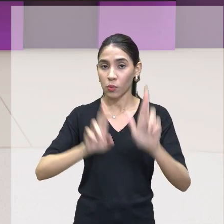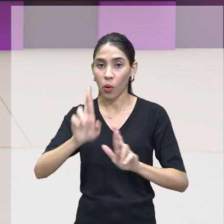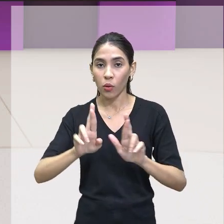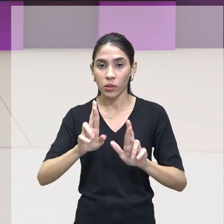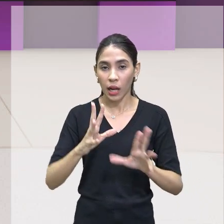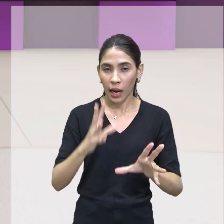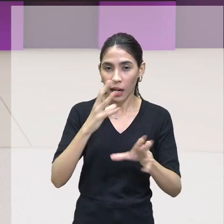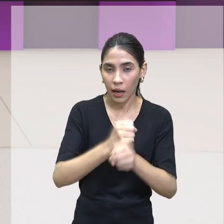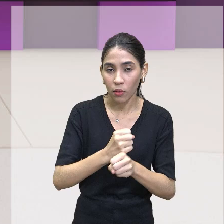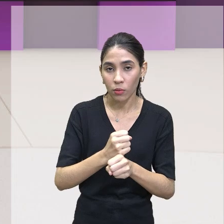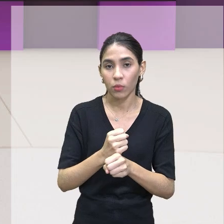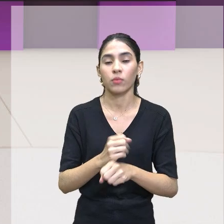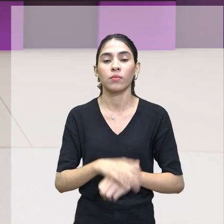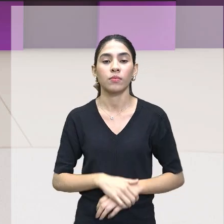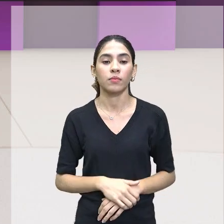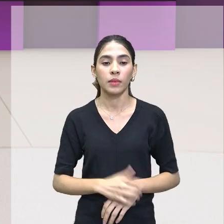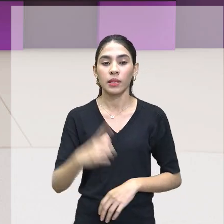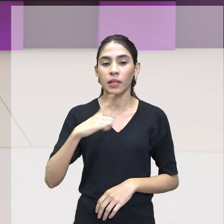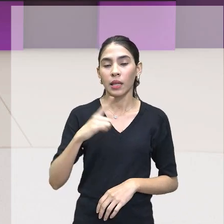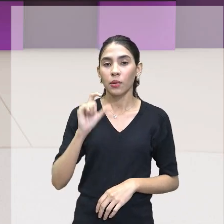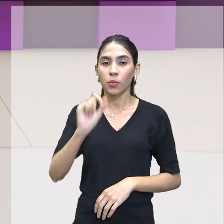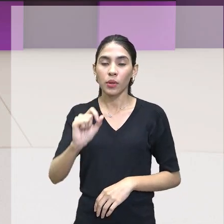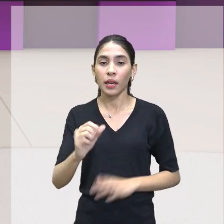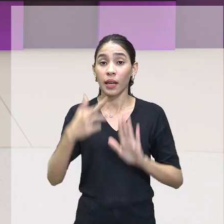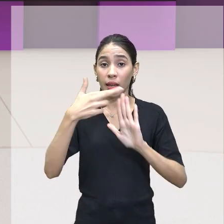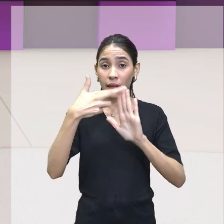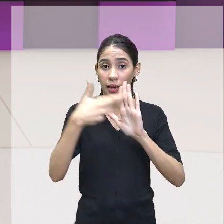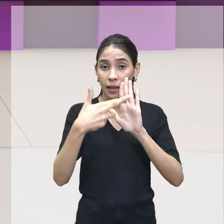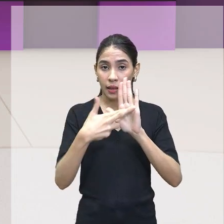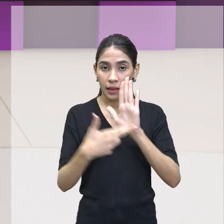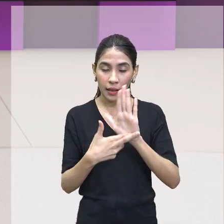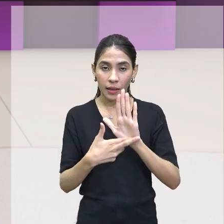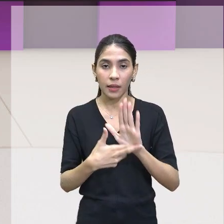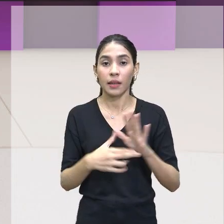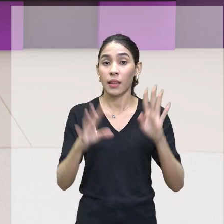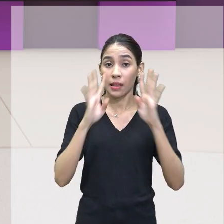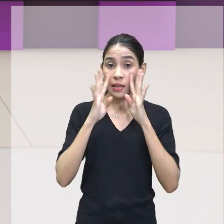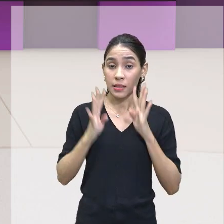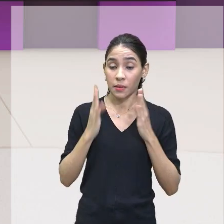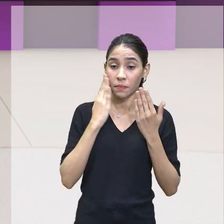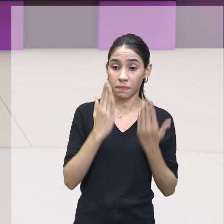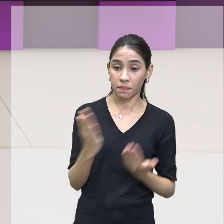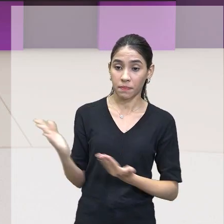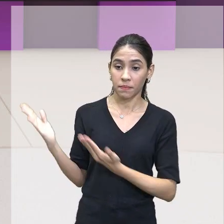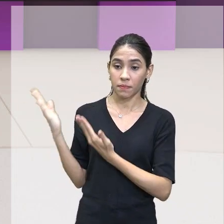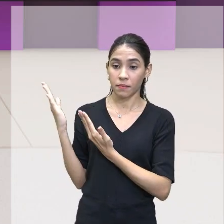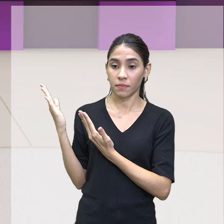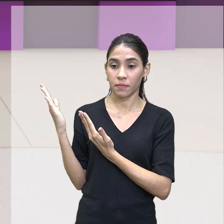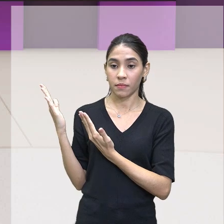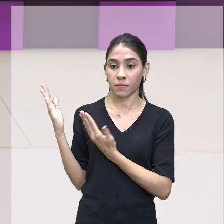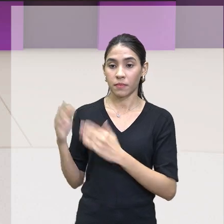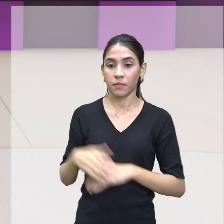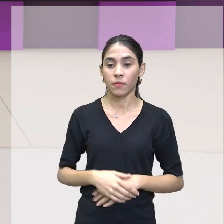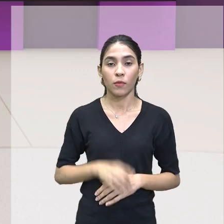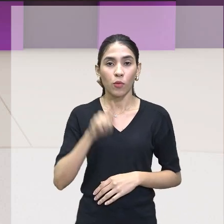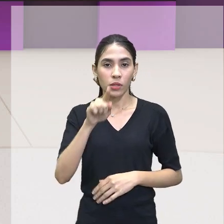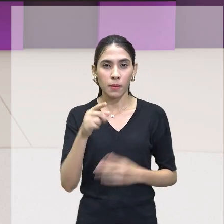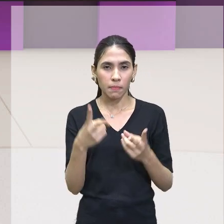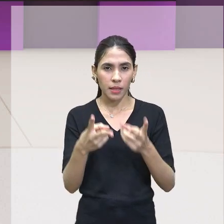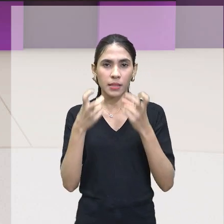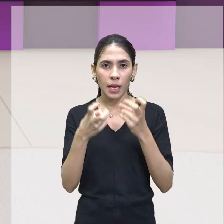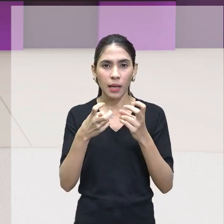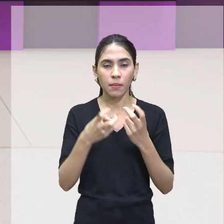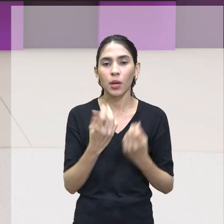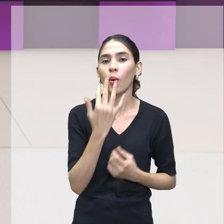cálculo, nós formamos, então, aí parâmetros. Observem aqui ao meu lado, que conforme as cores